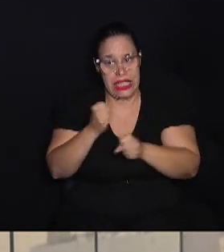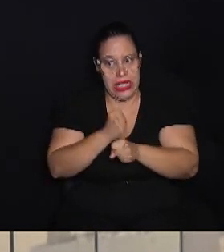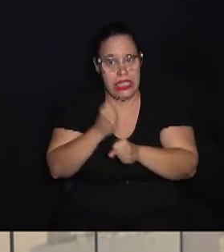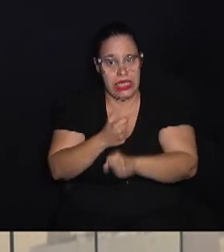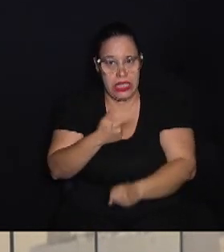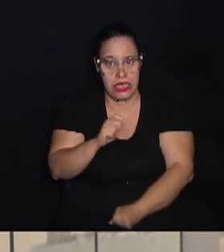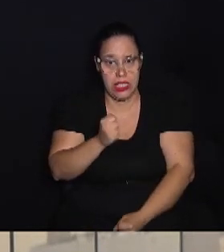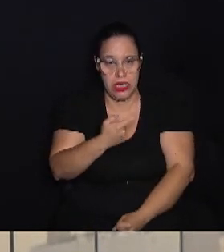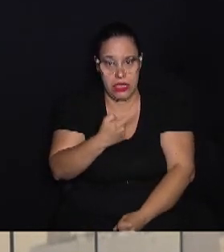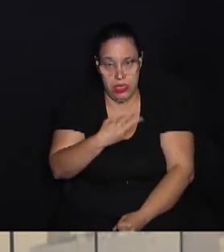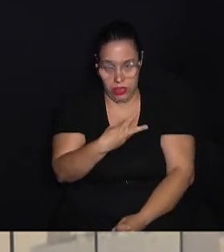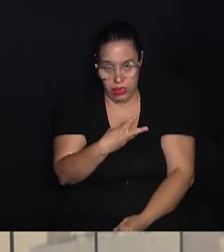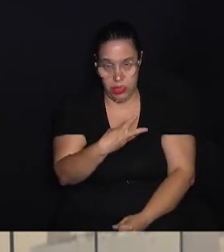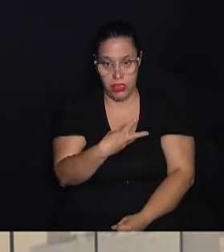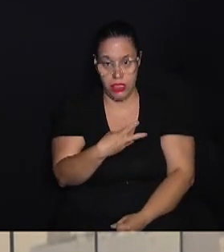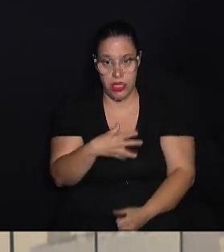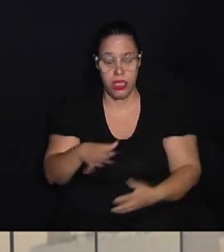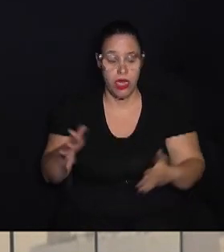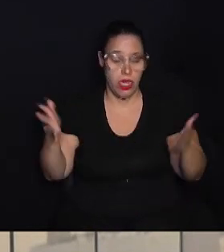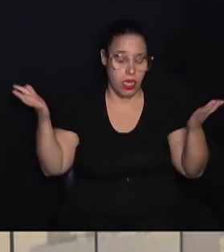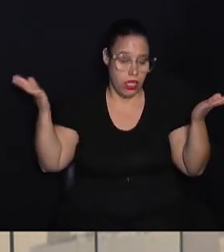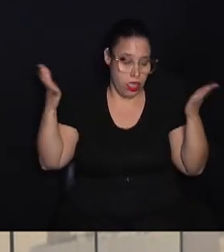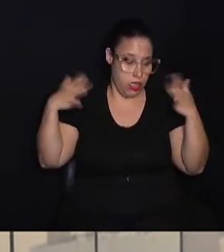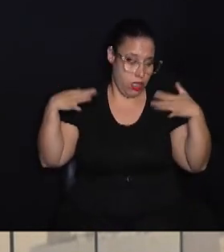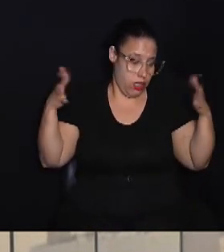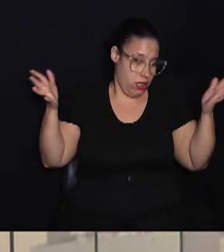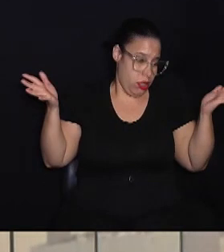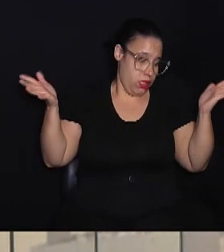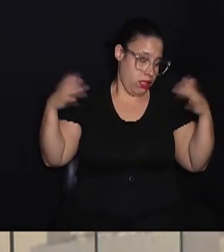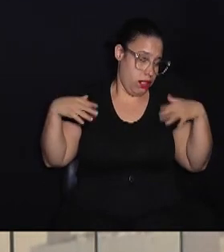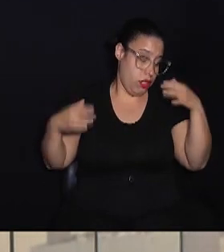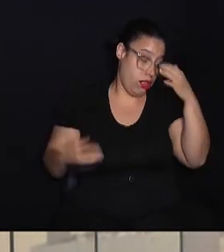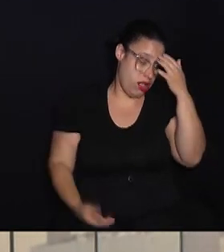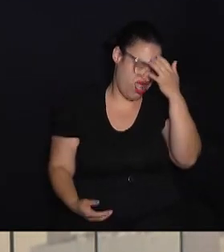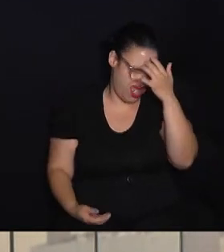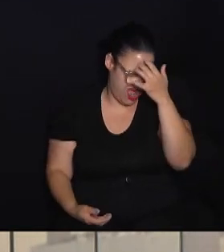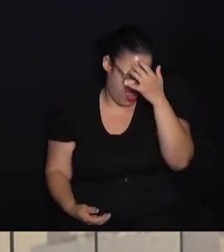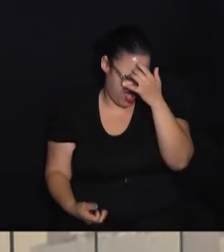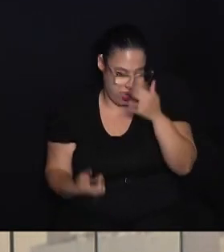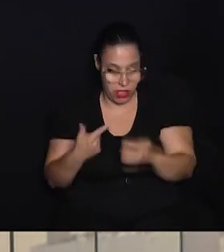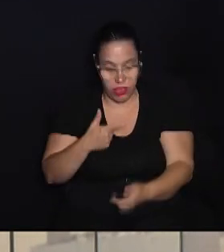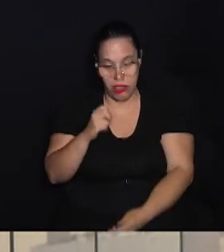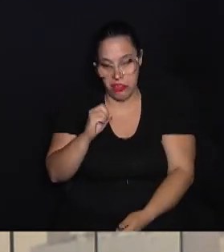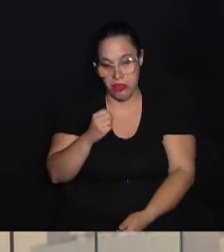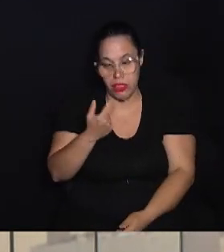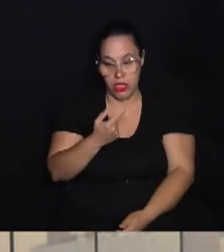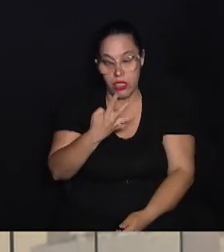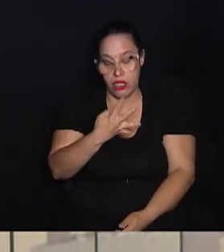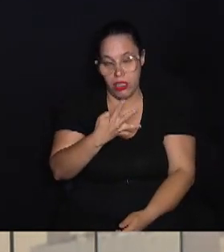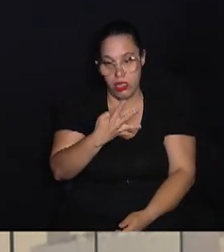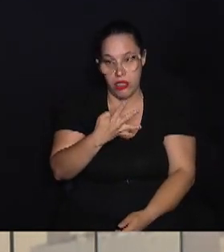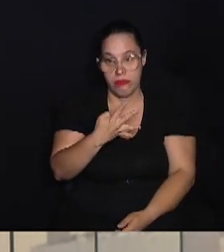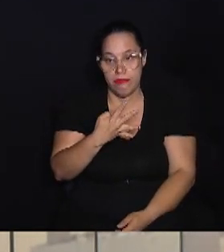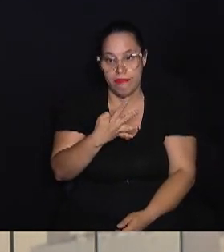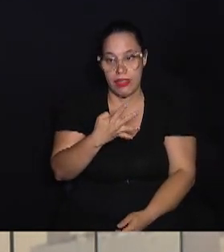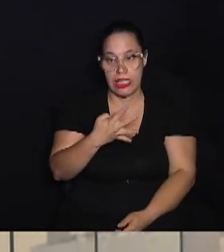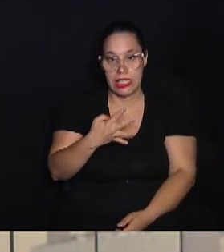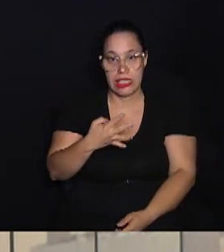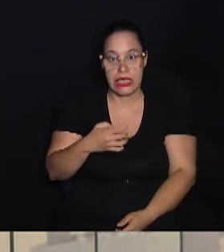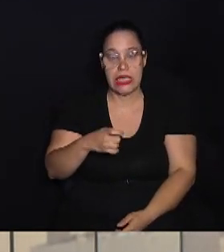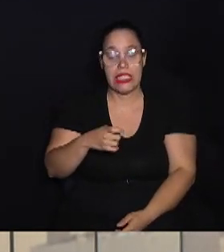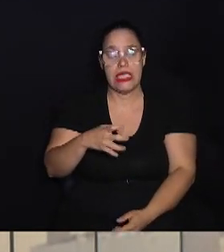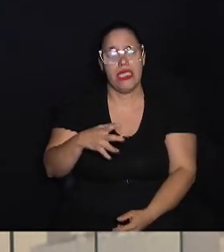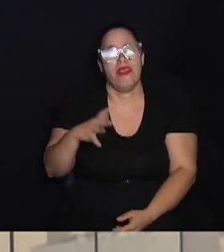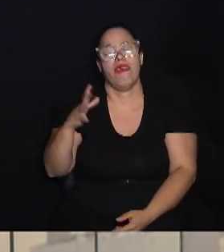2023 ele foi um ano o mais quente da história em termos de média. O 2024 também está sendo... Quente e seco também ou não?